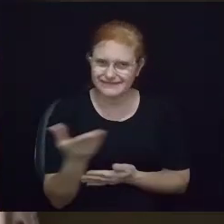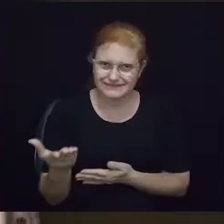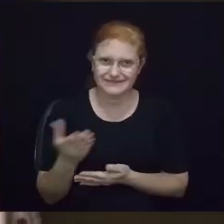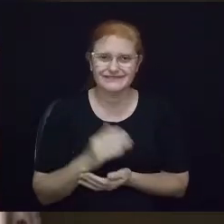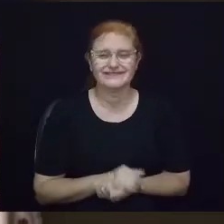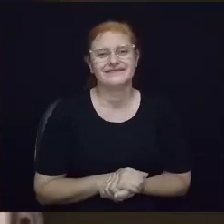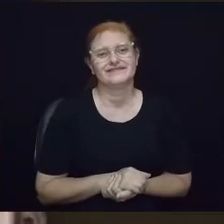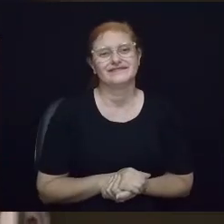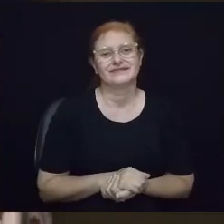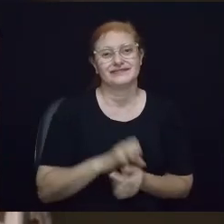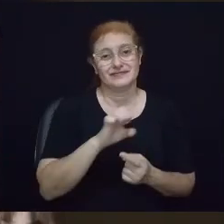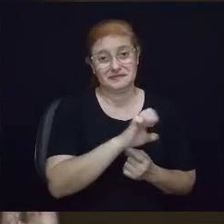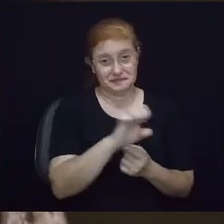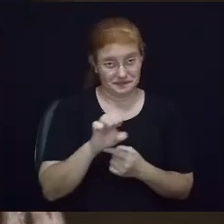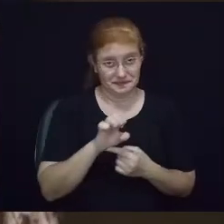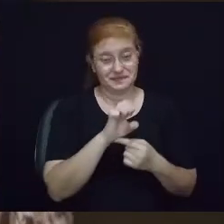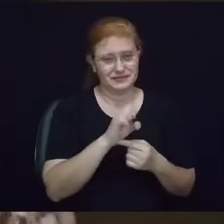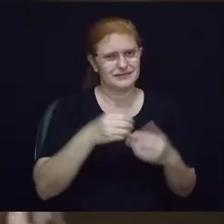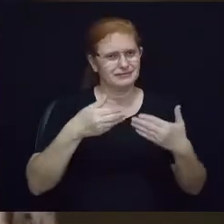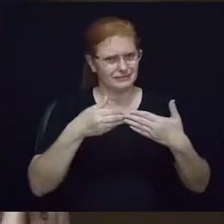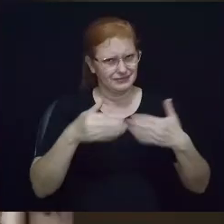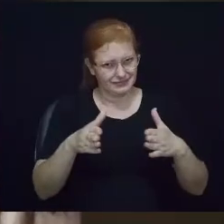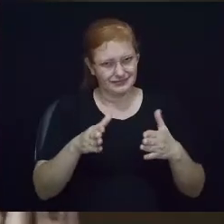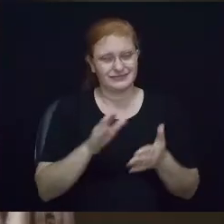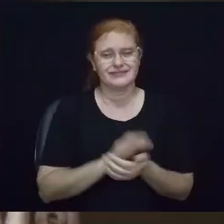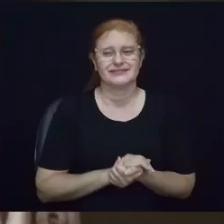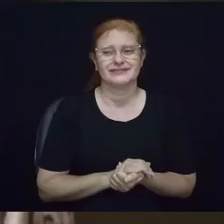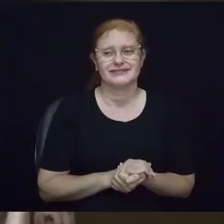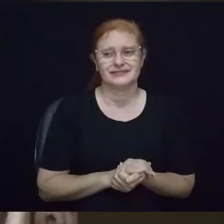né? A exposição já está aberta.